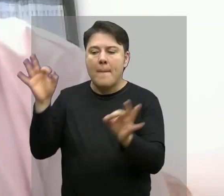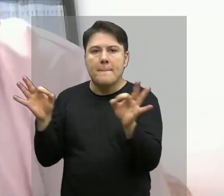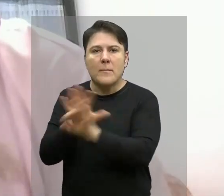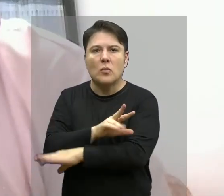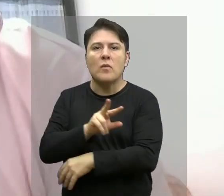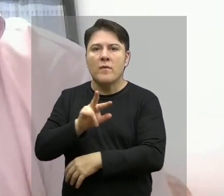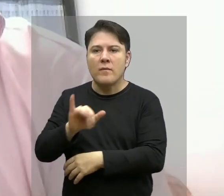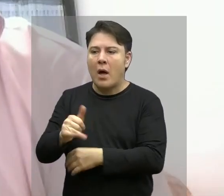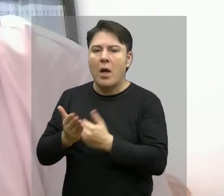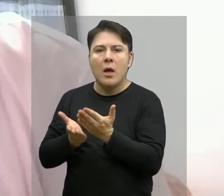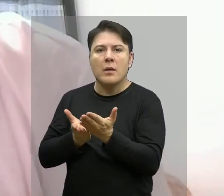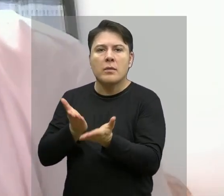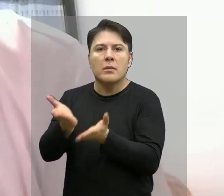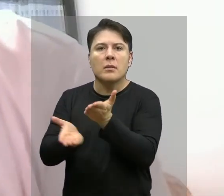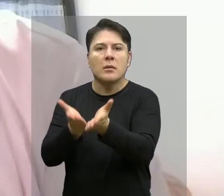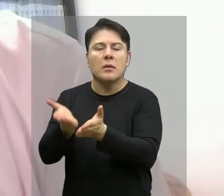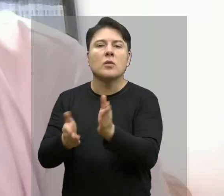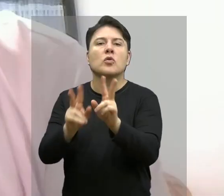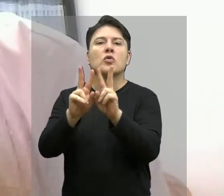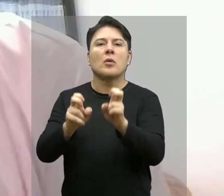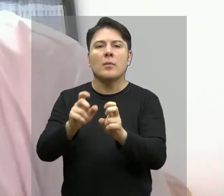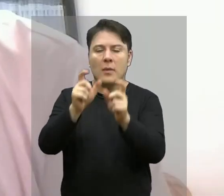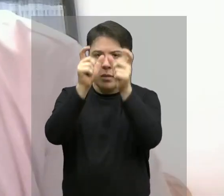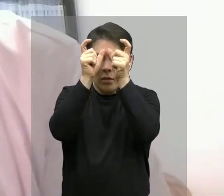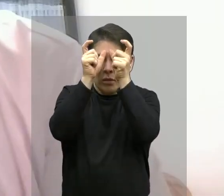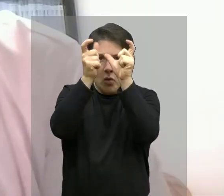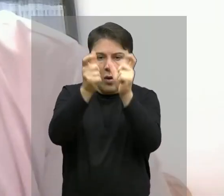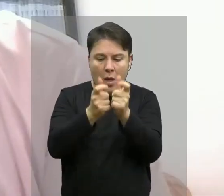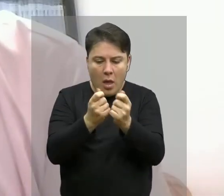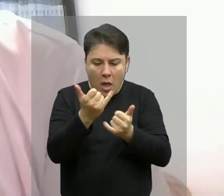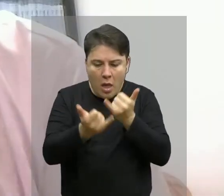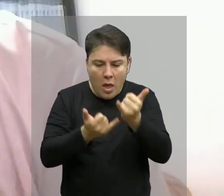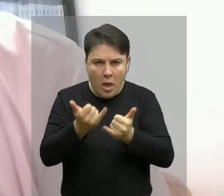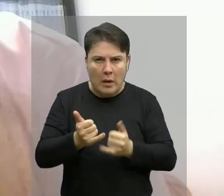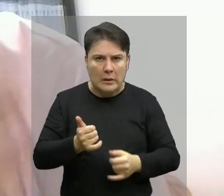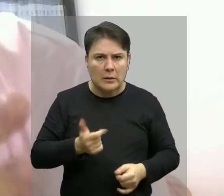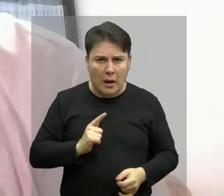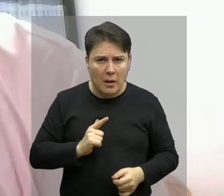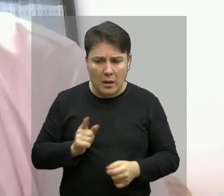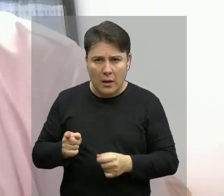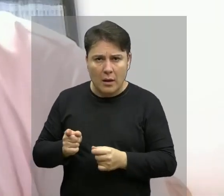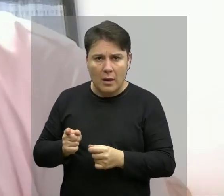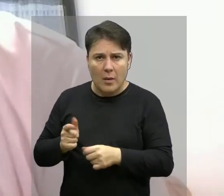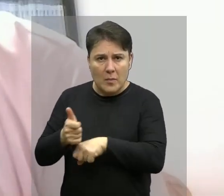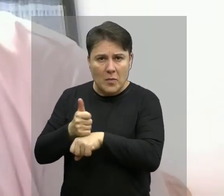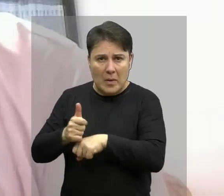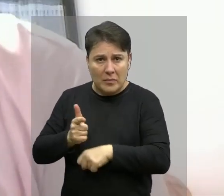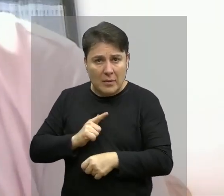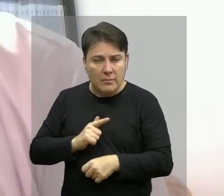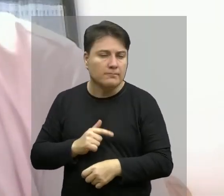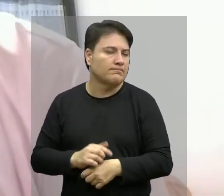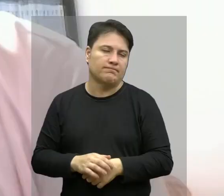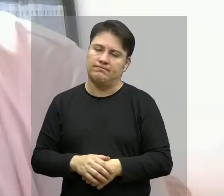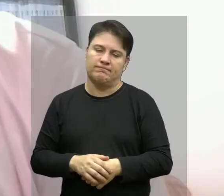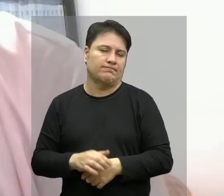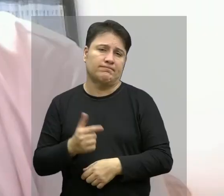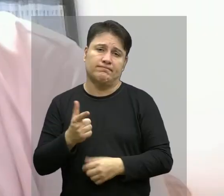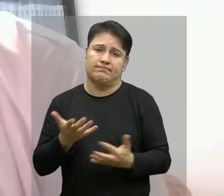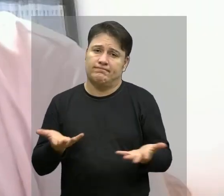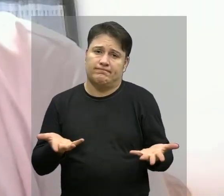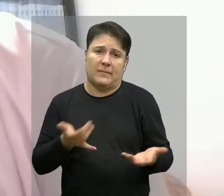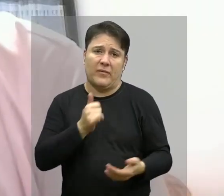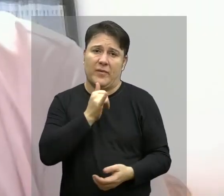especializados para tratar da questão do jogo? Quem disse que existe? Não existe,